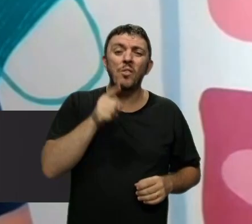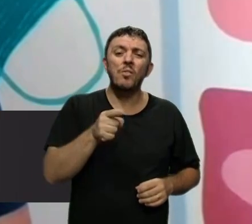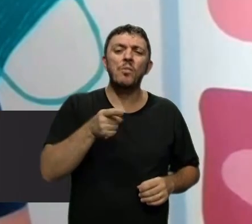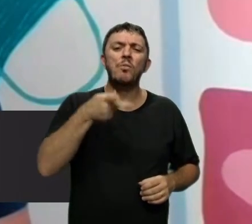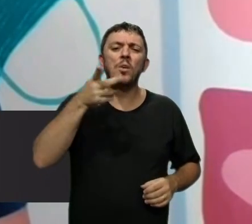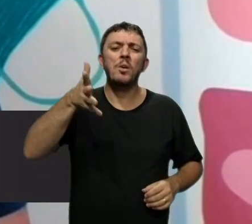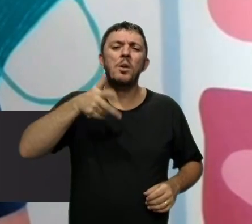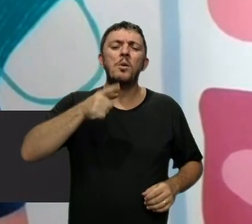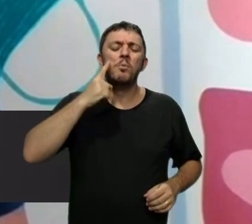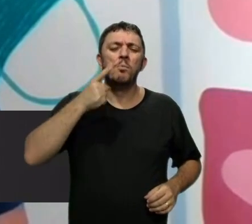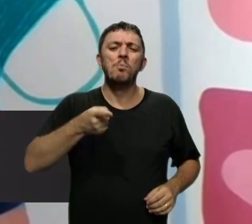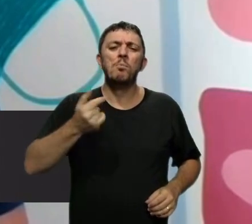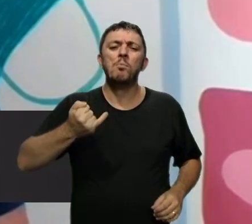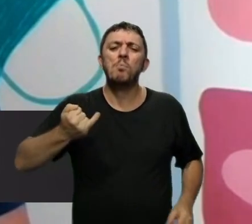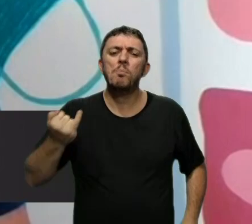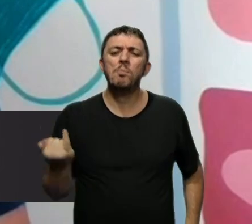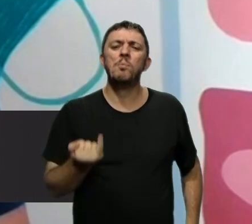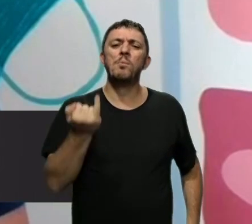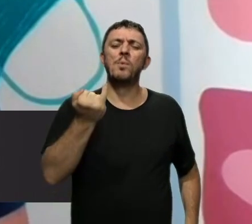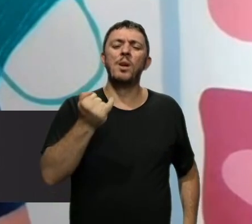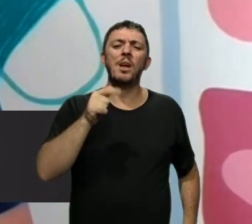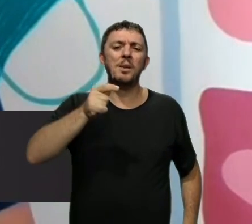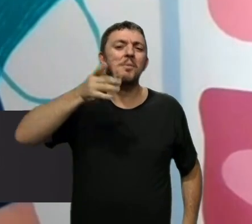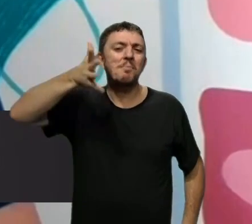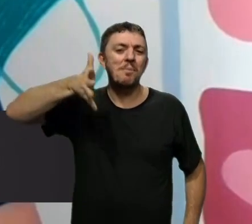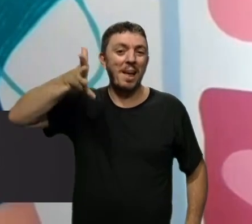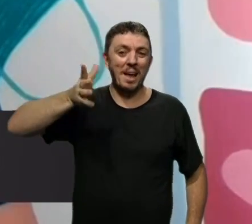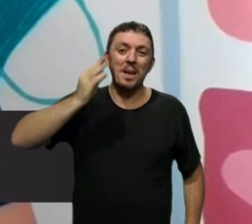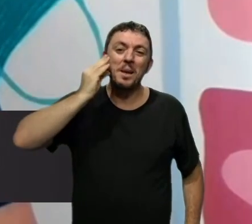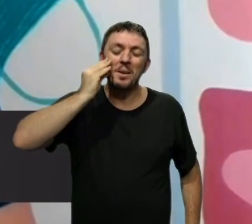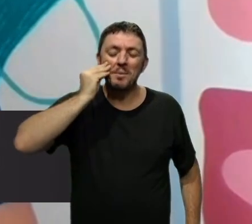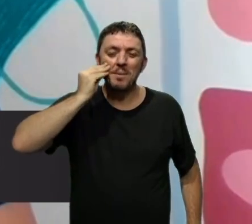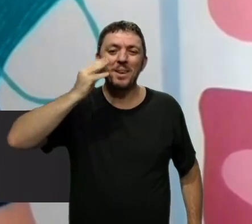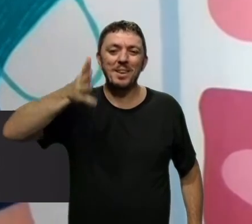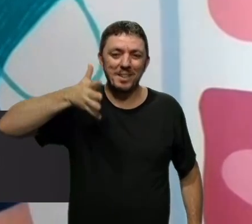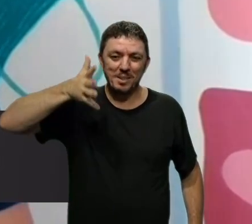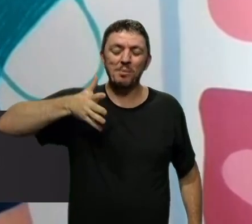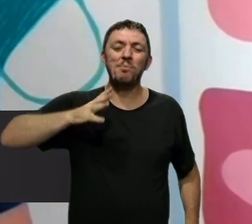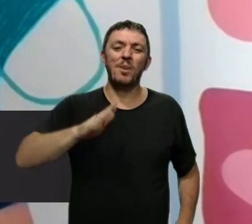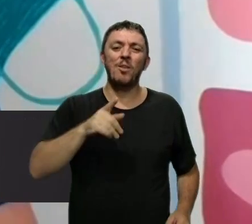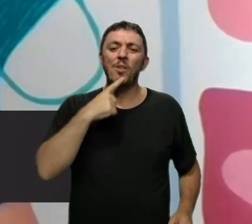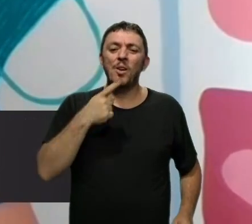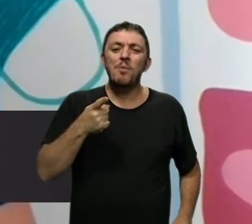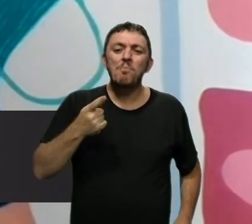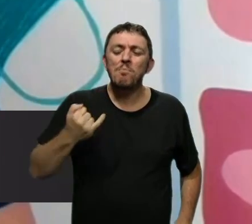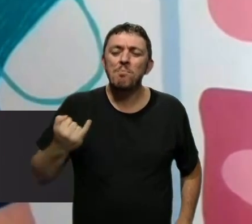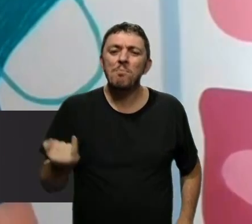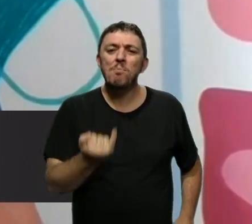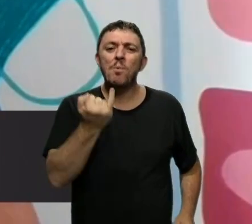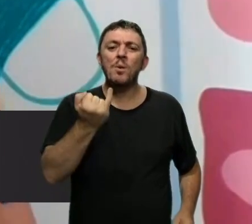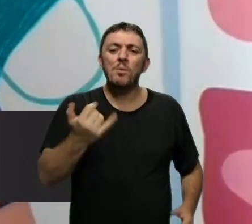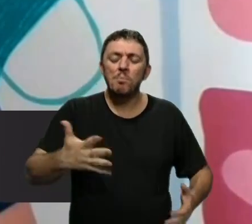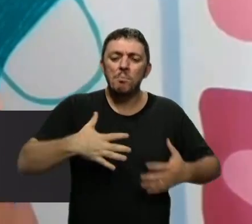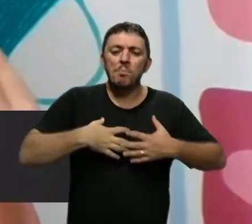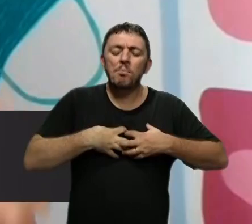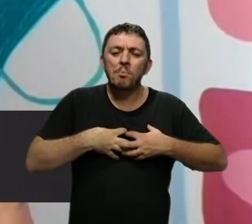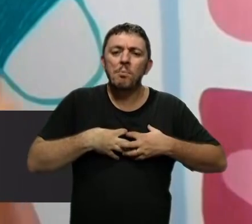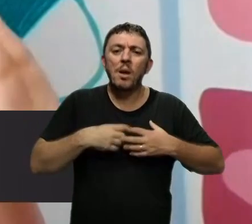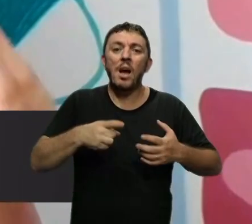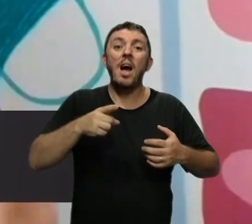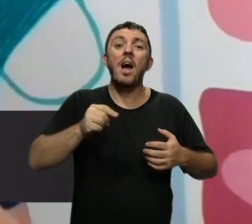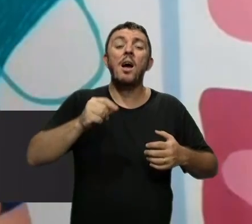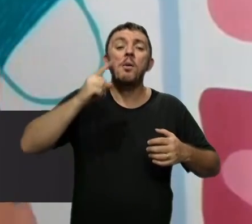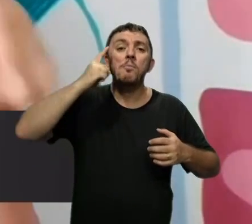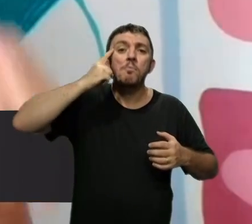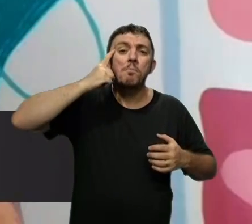importância, né? Gostei muito quando a pessoa que estava narrando falou assim: se já foi importante assim para mim, pensa